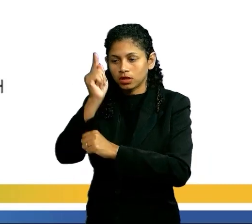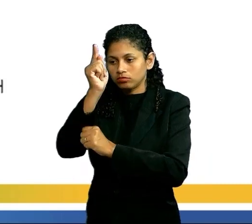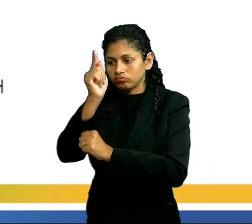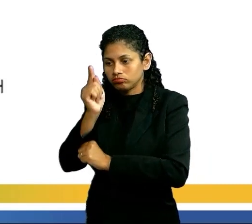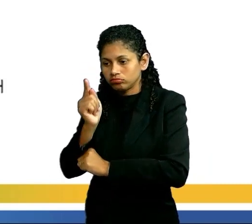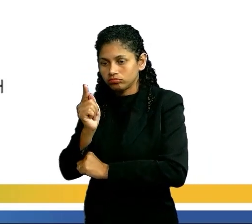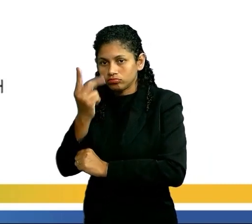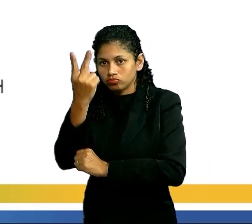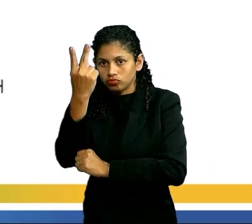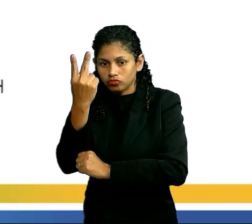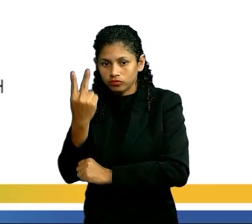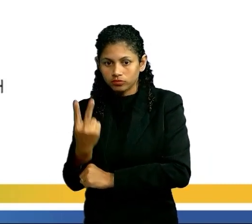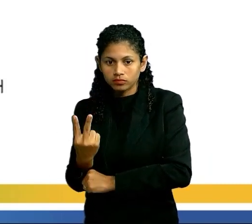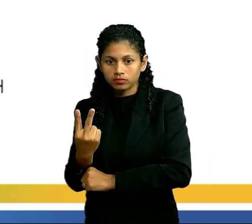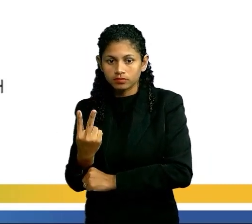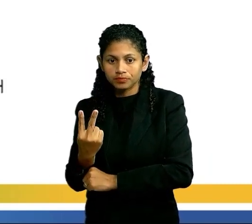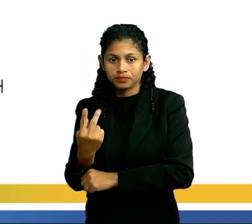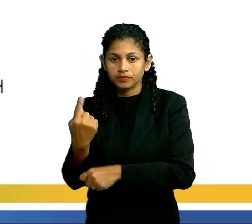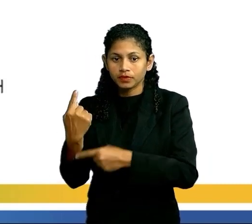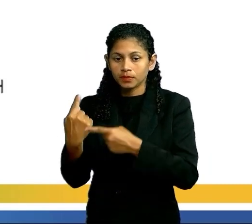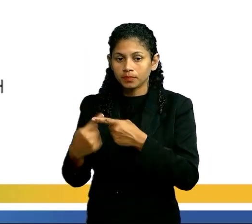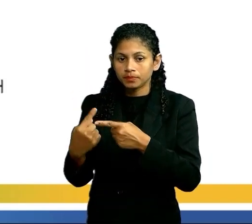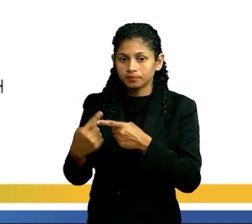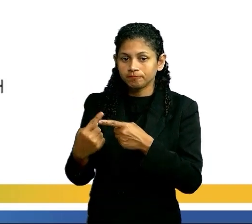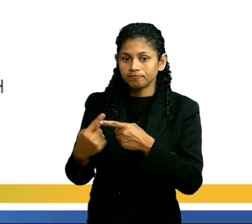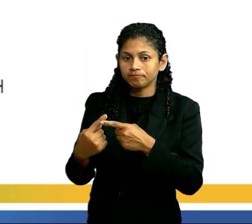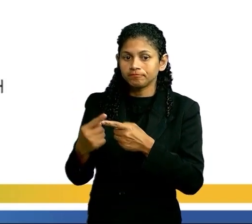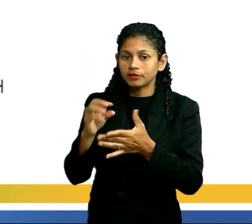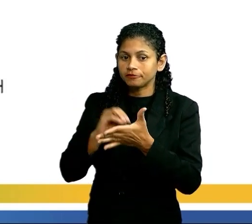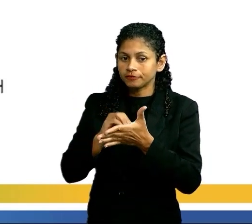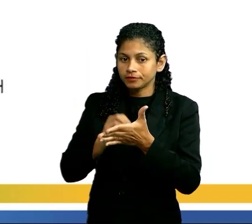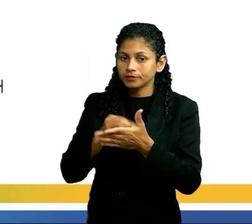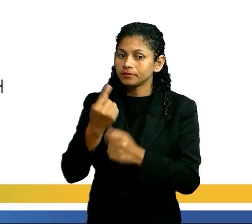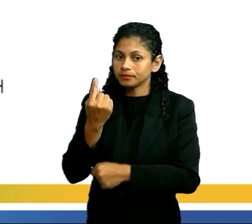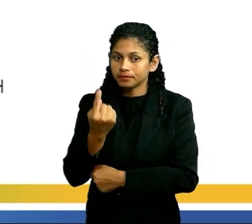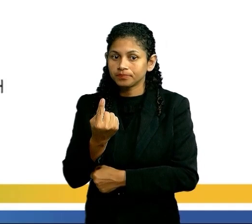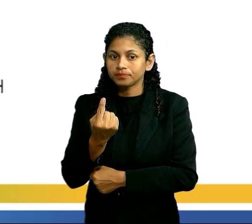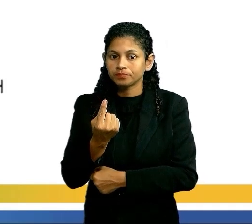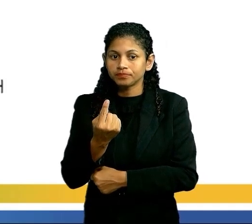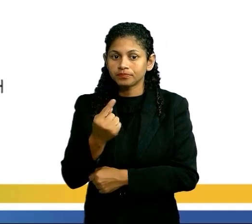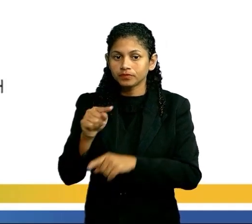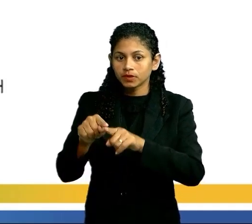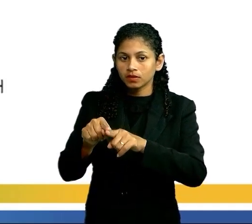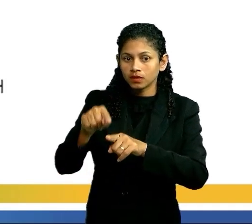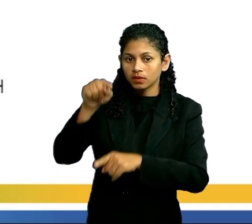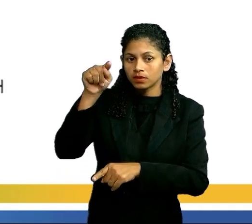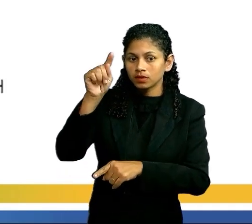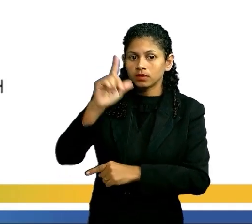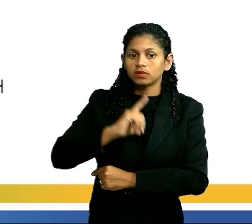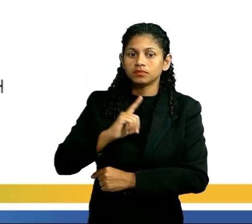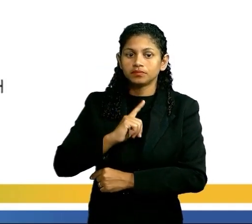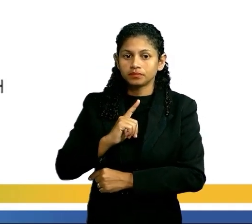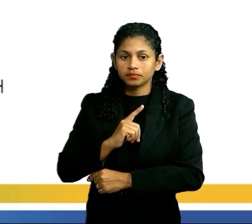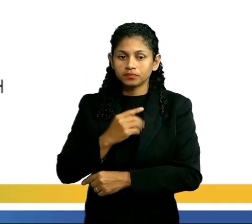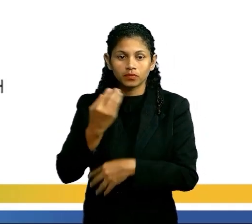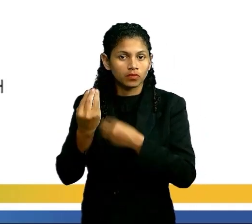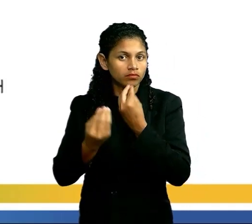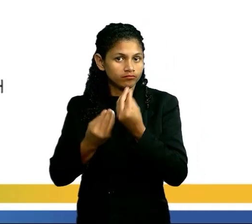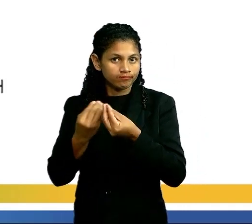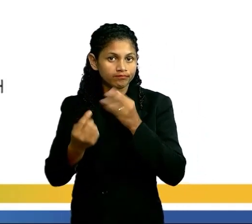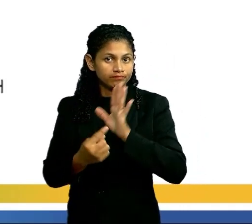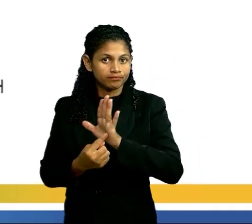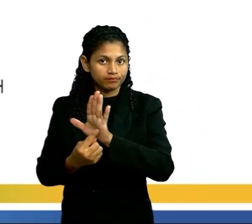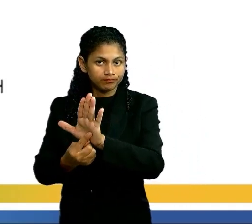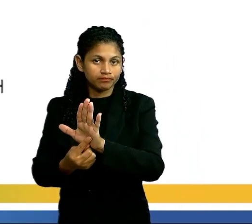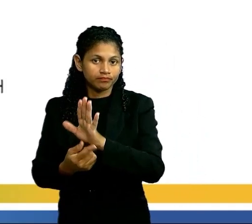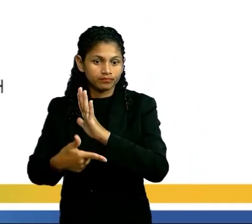a última com hidrogênio, certo? E lá em cima está o carbono, como ele estava sendo representado, e